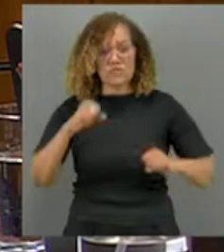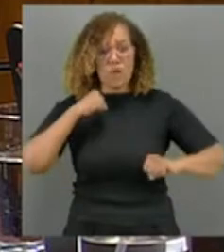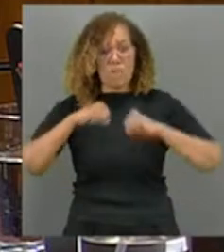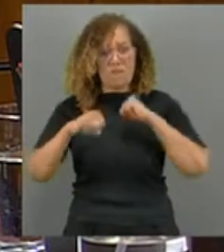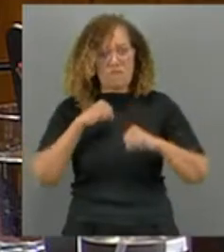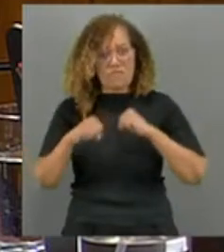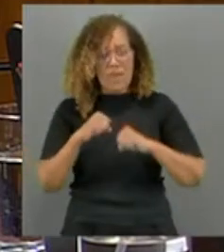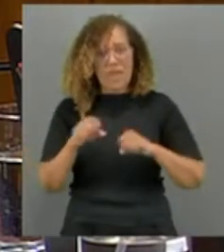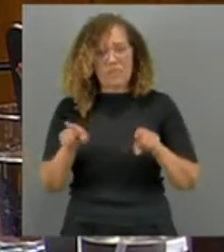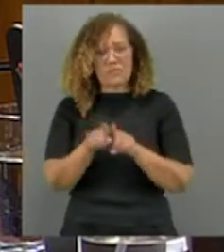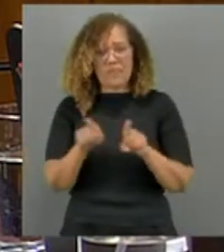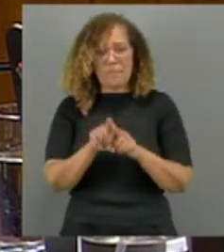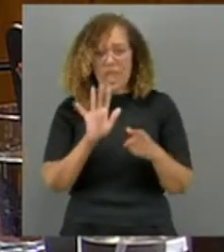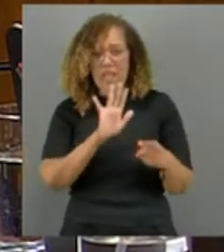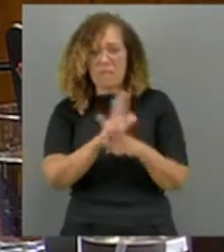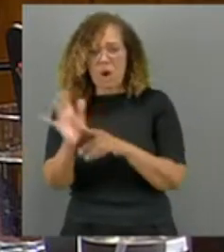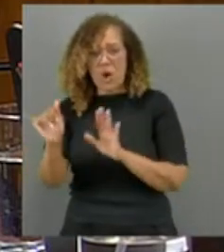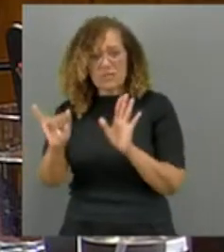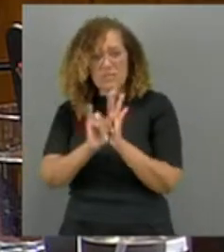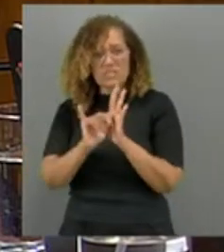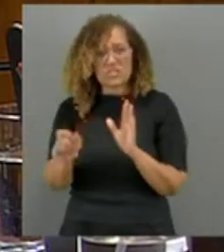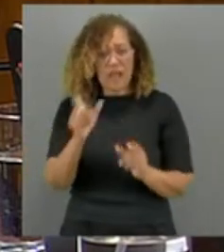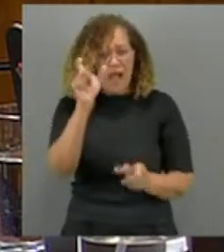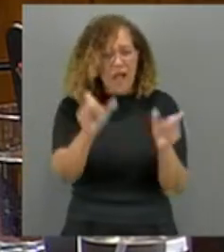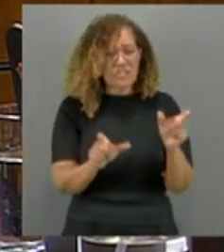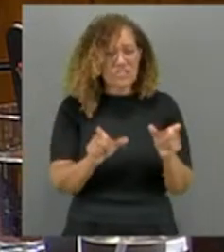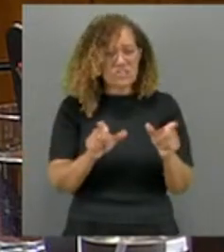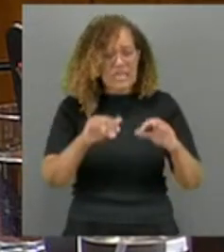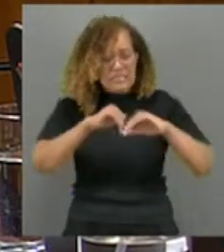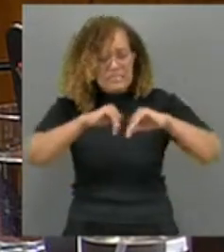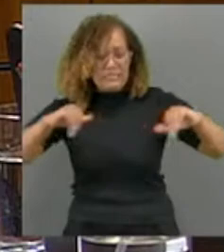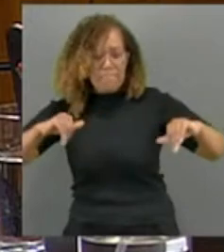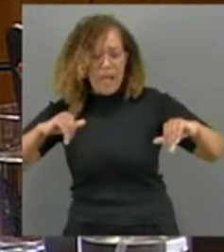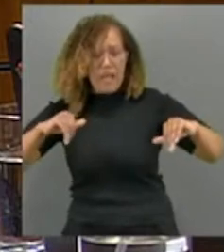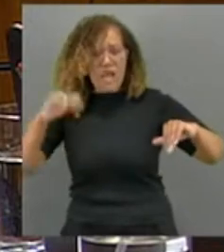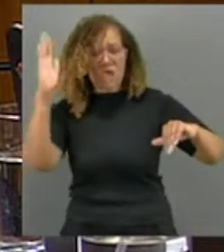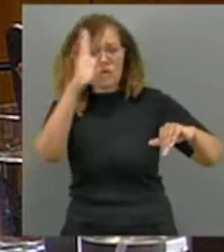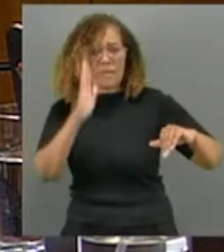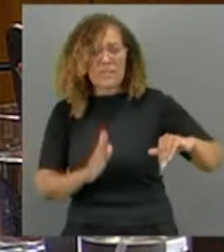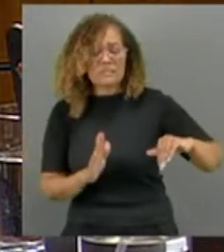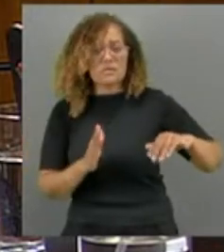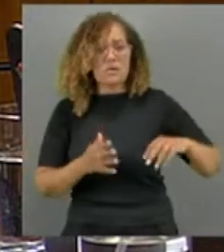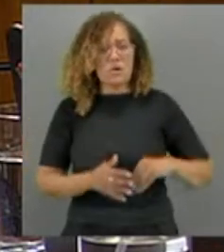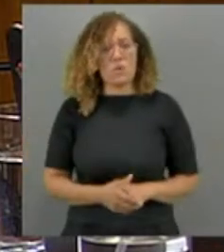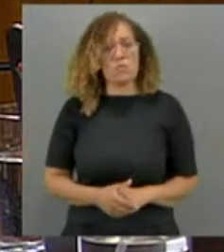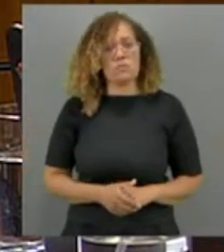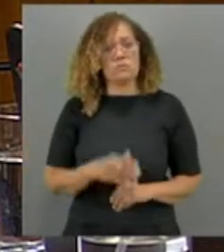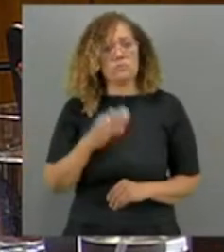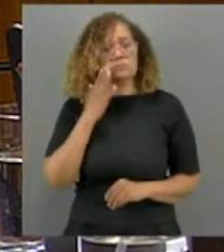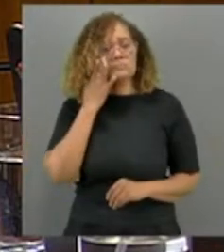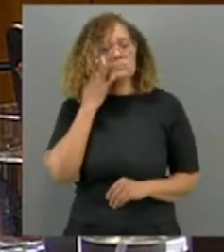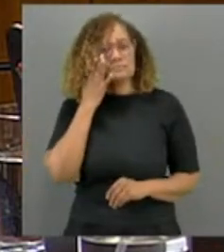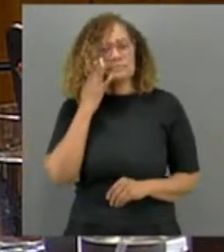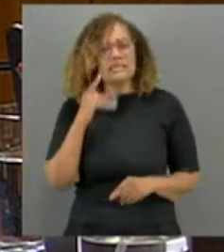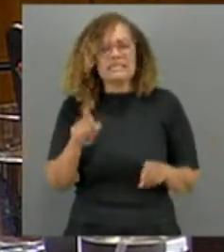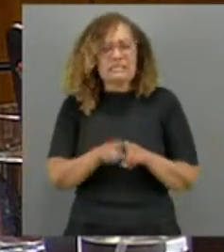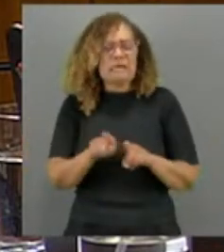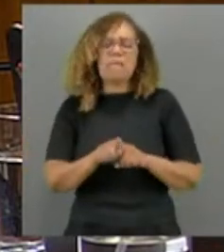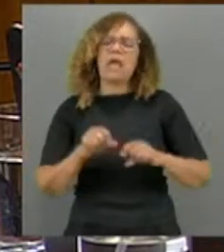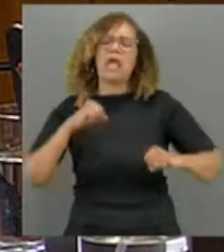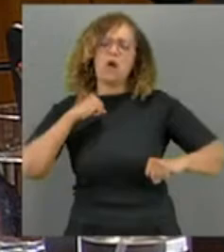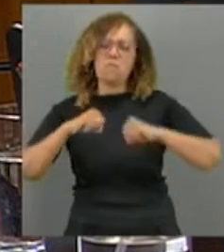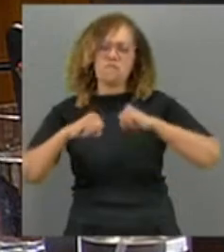identitário que pretende dividir o Brasil, a exemplo do que ocorre em outros lugares do mundo. E um movimento bancado